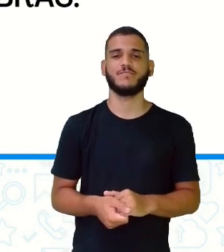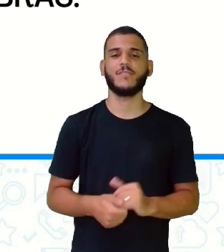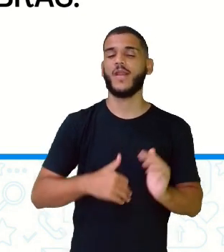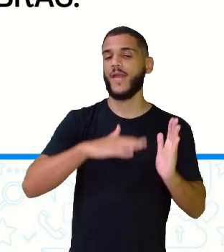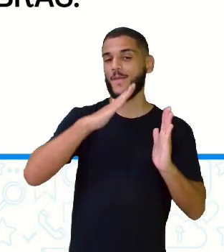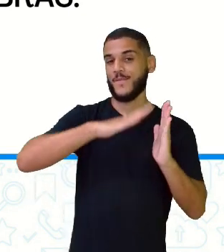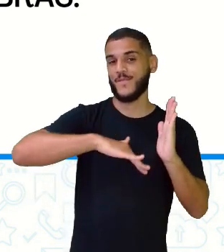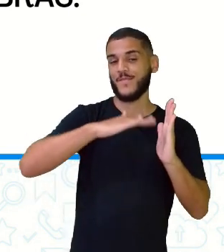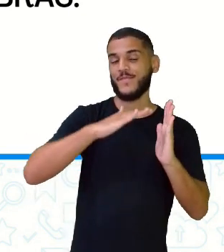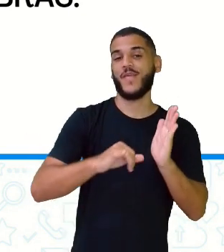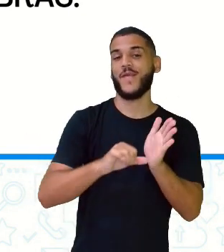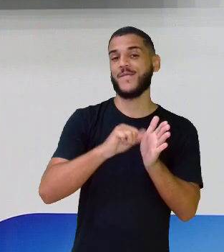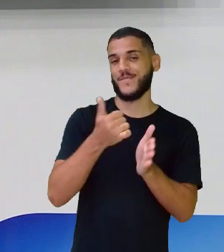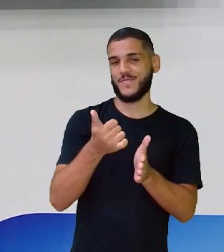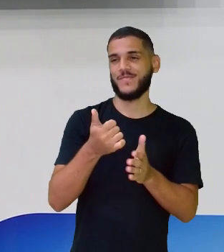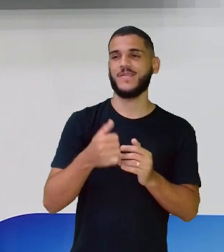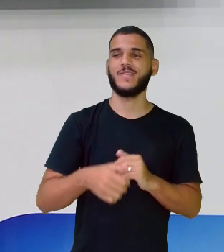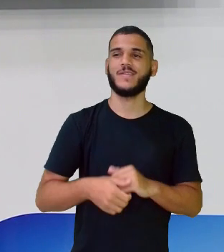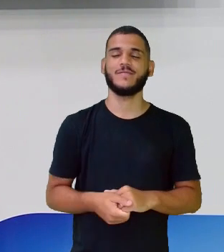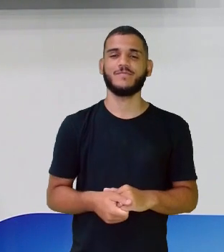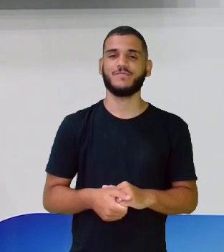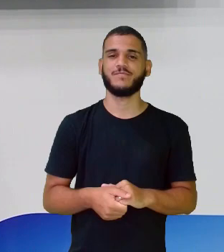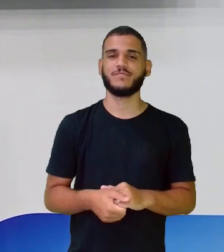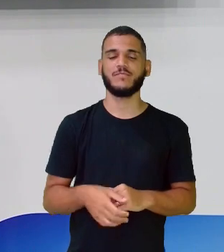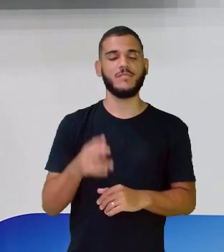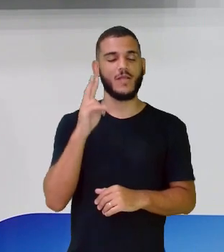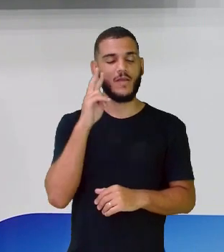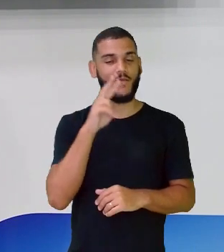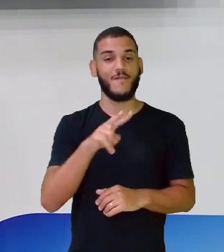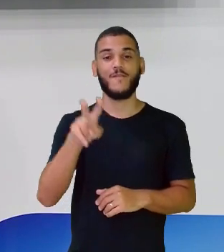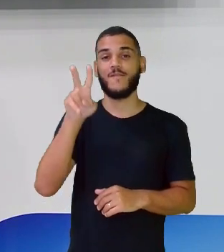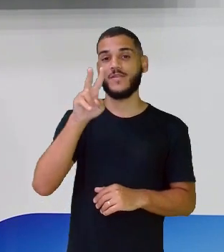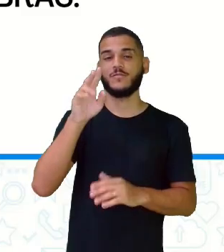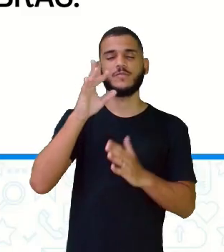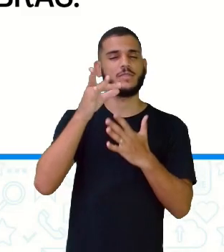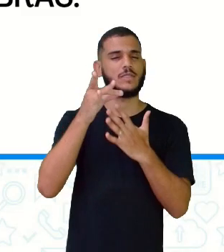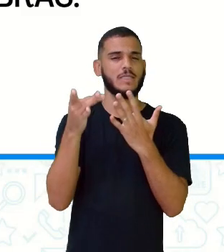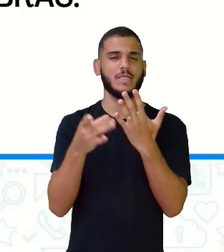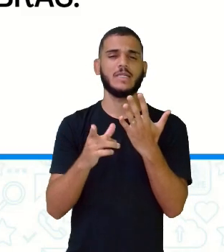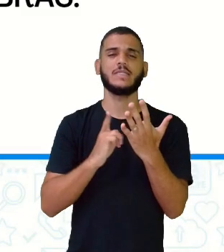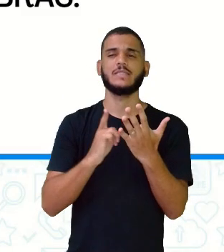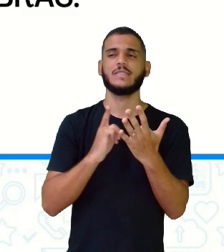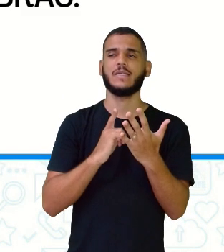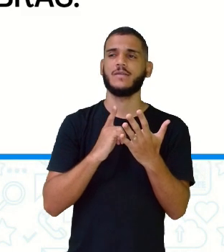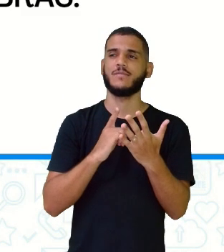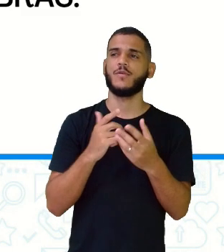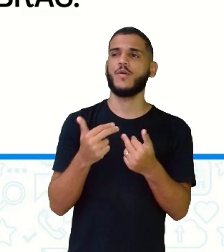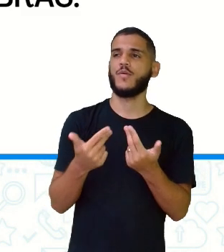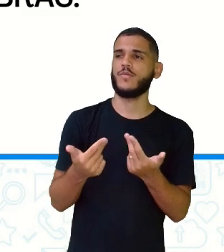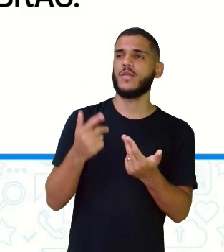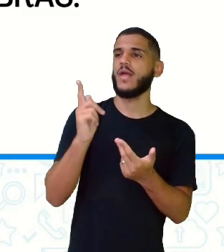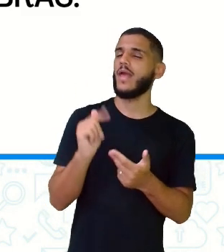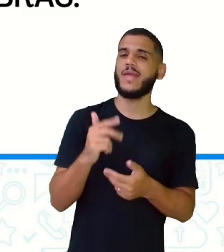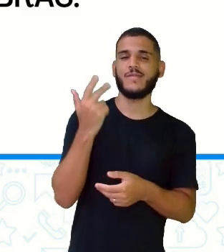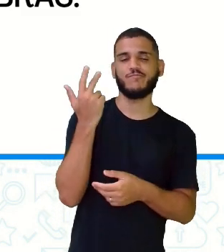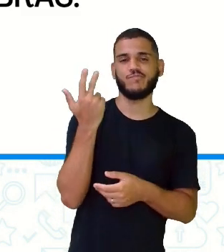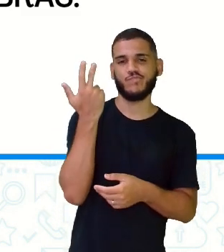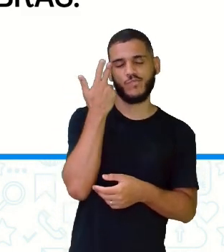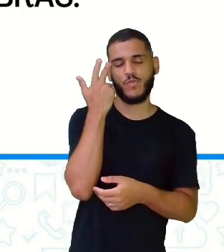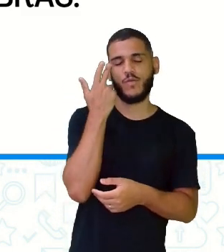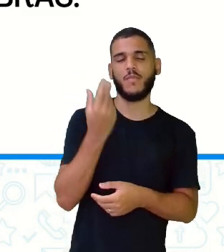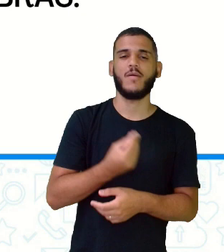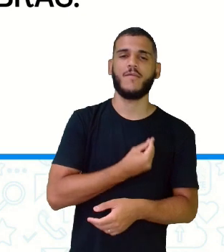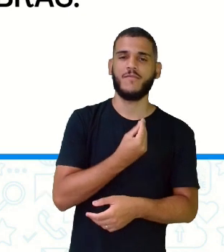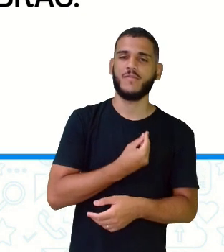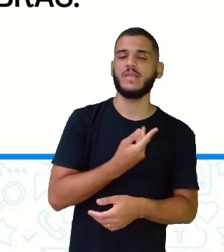suas primeiras obras. Olha aí os elementos que ela traz. Algo que provavelmente era do cotidiano dela. Isso parece o